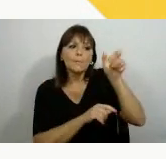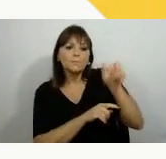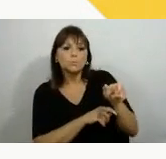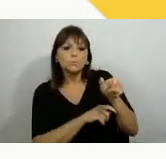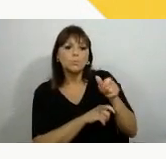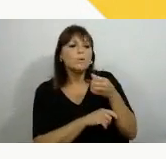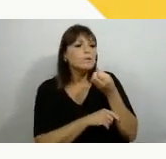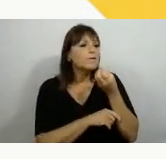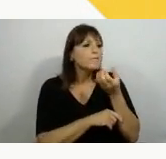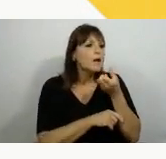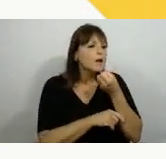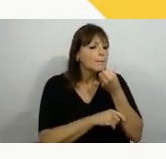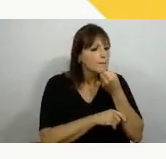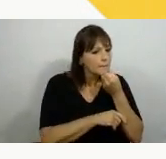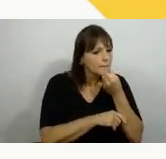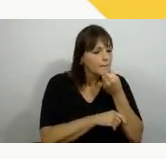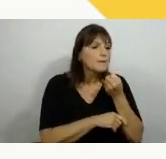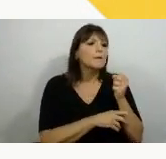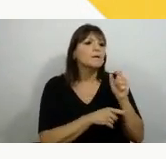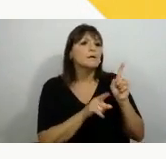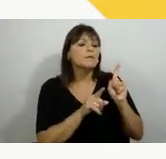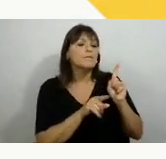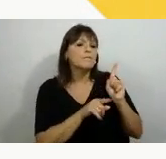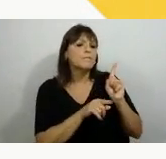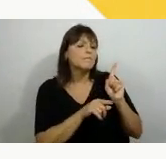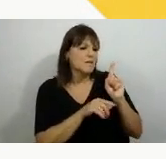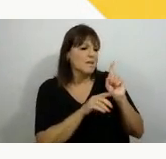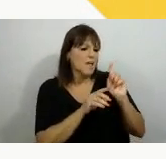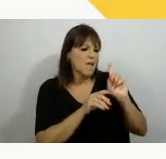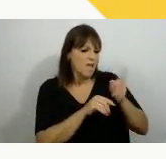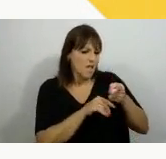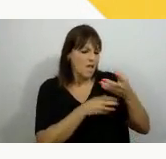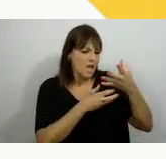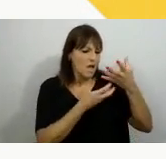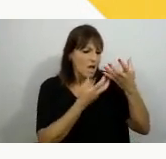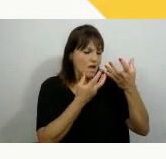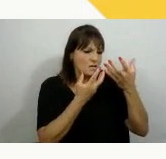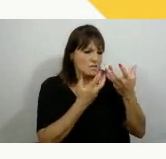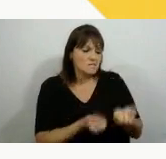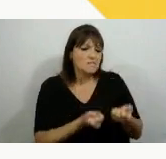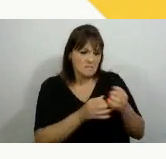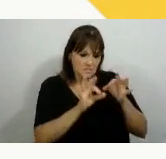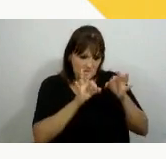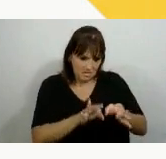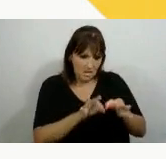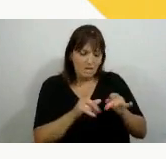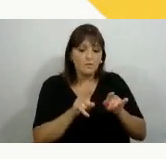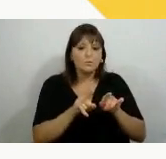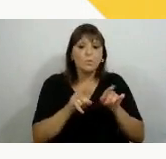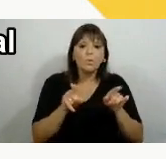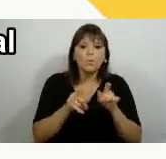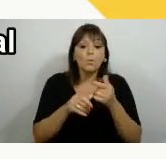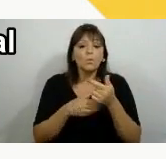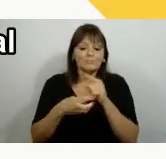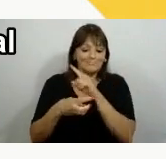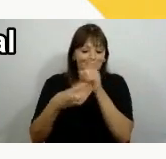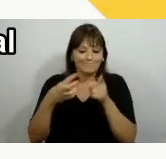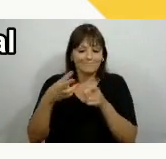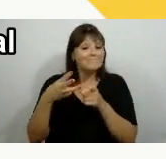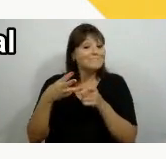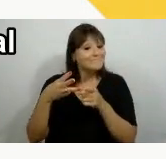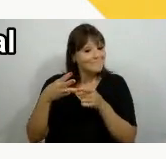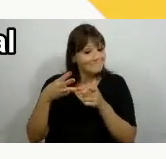que isso eu estou narrando da forma adequada? E aí entra um terceiro profissional, que é o audiodescritor